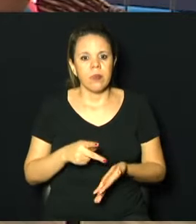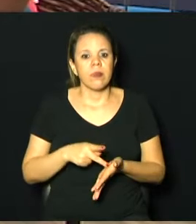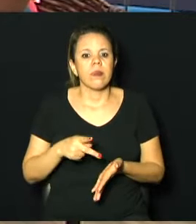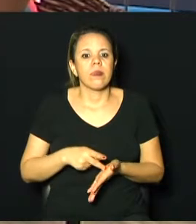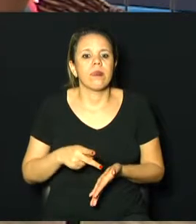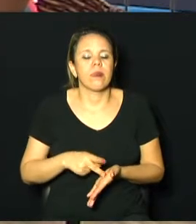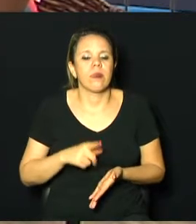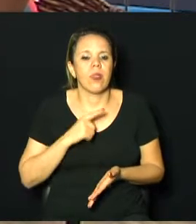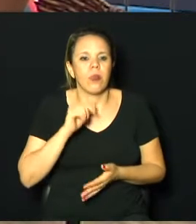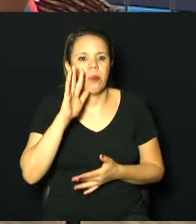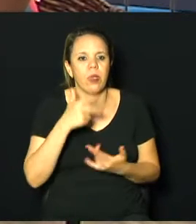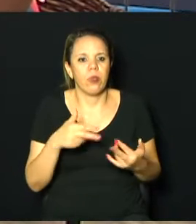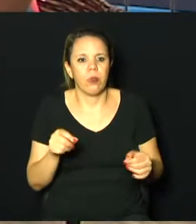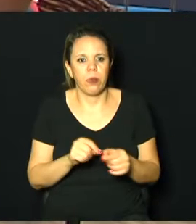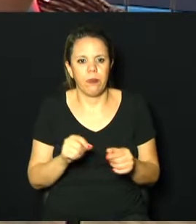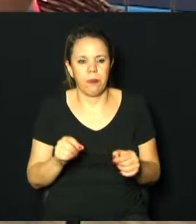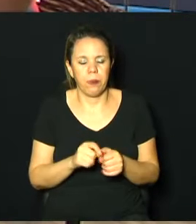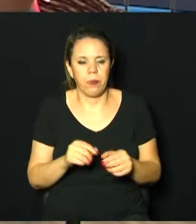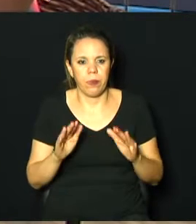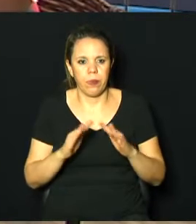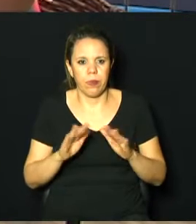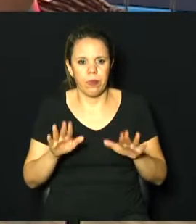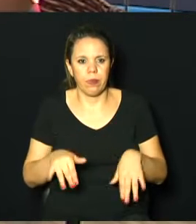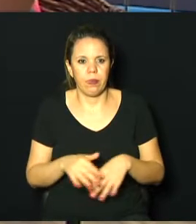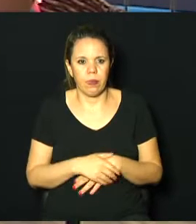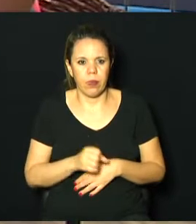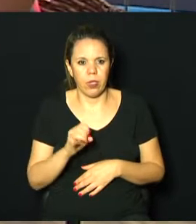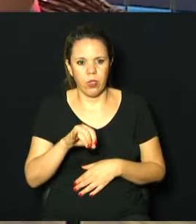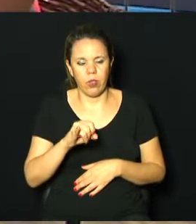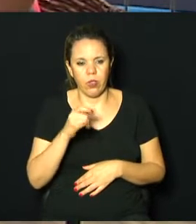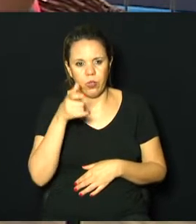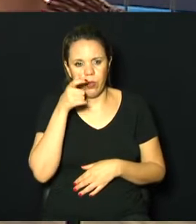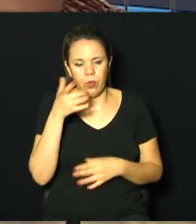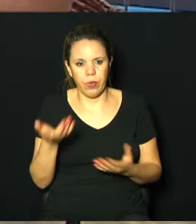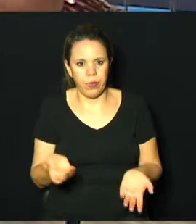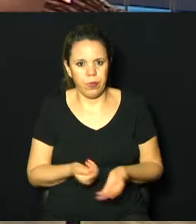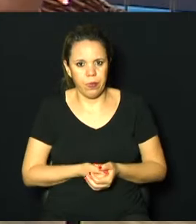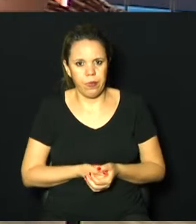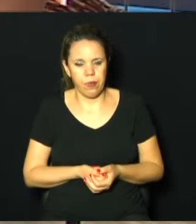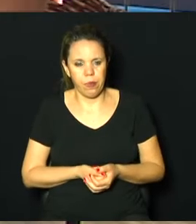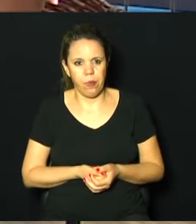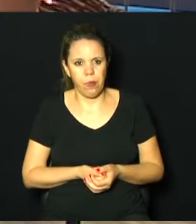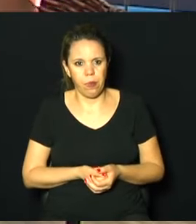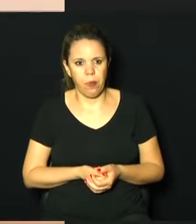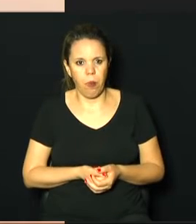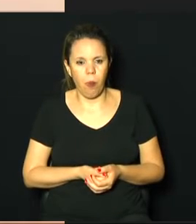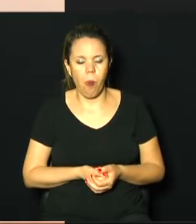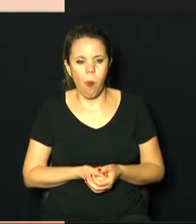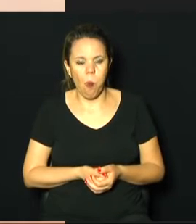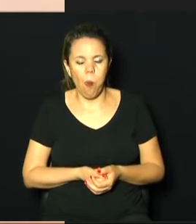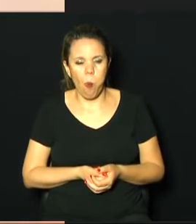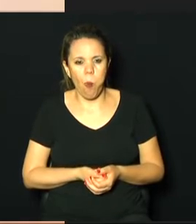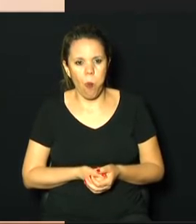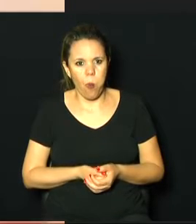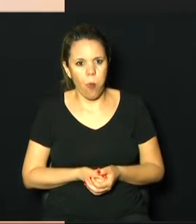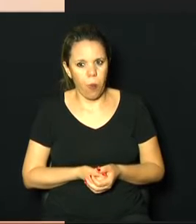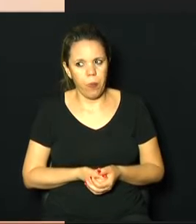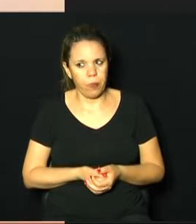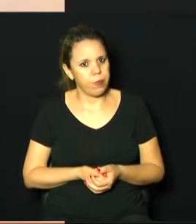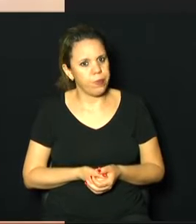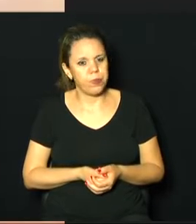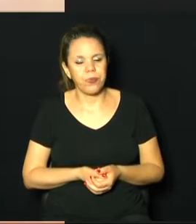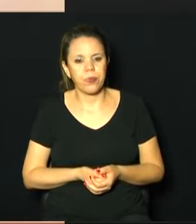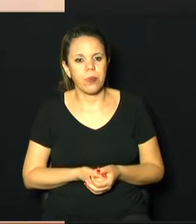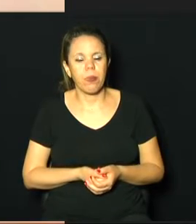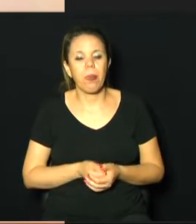a gente tem muito mais coisa para fazer quando a gente está em casa, se a gente for olhar, né? A Na gente vai verdade, é só dar caçando, um... né? Isso, a gente vai só...